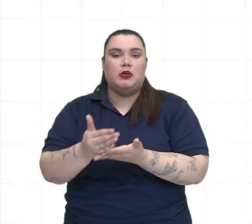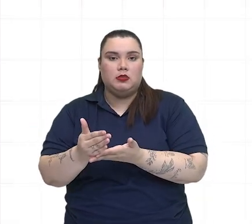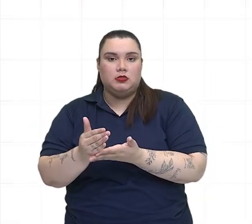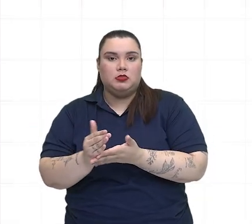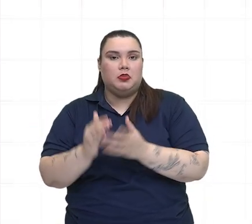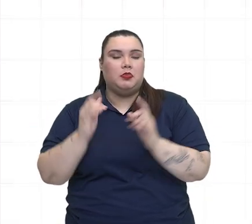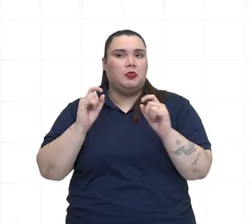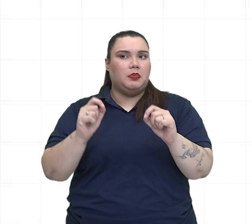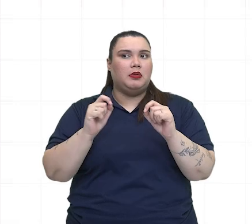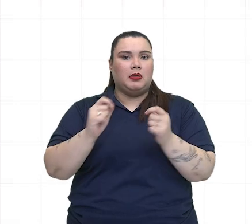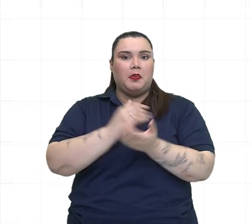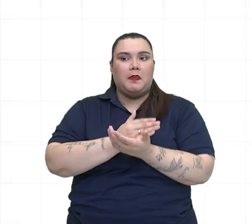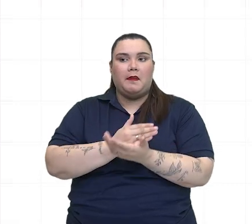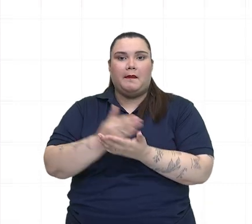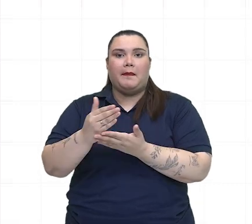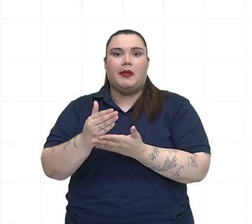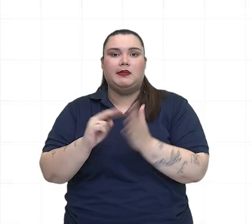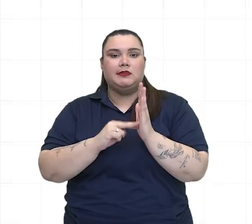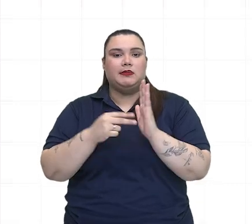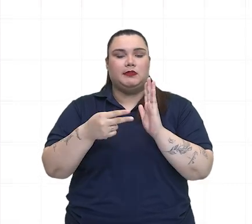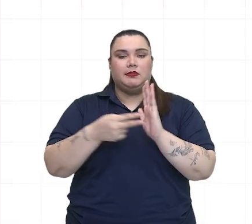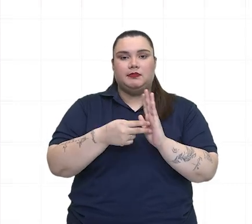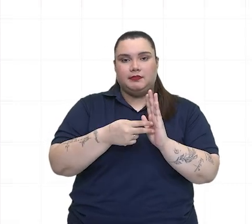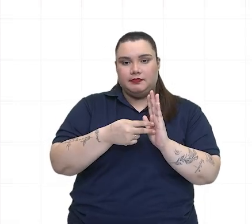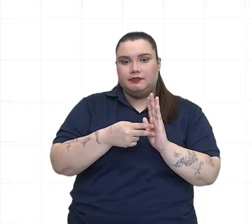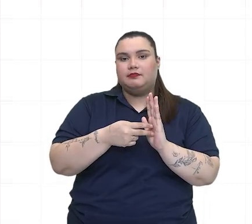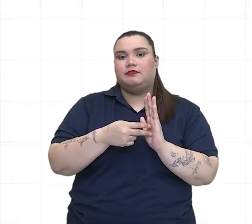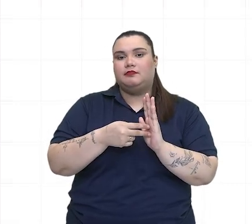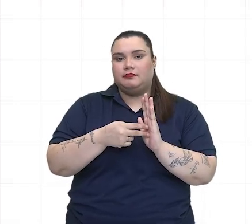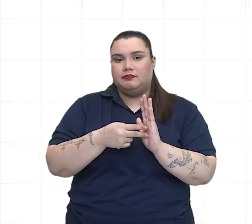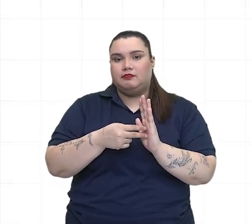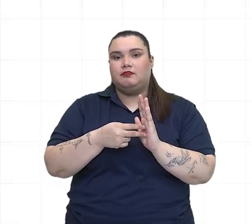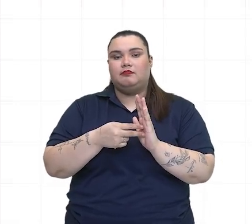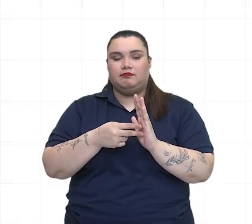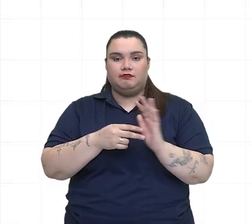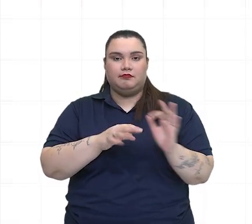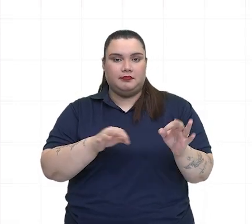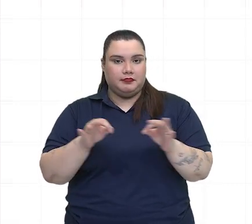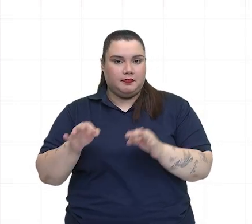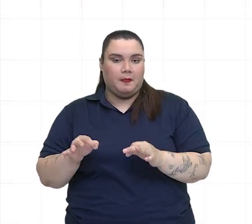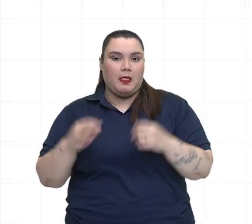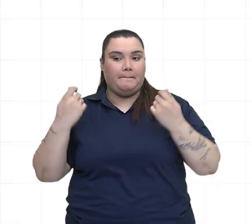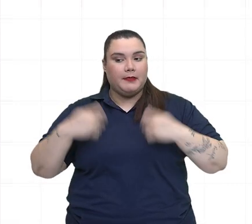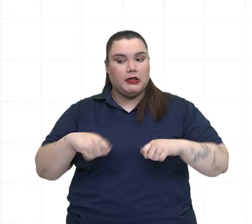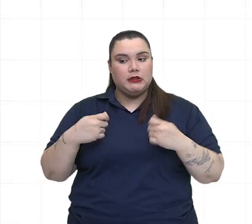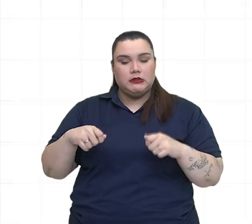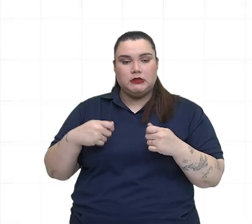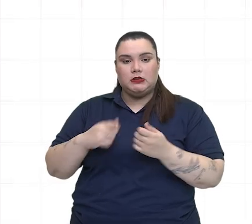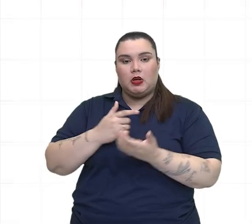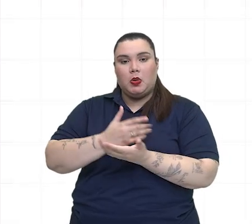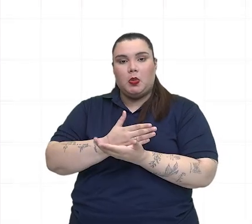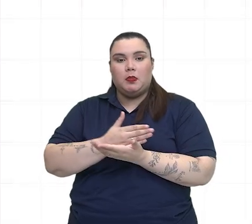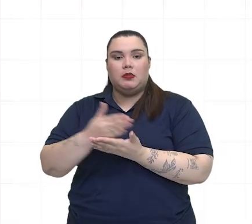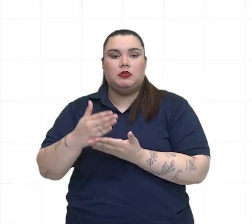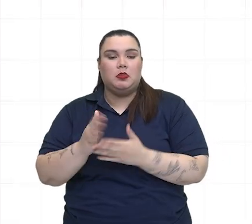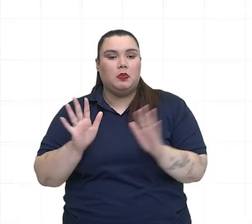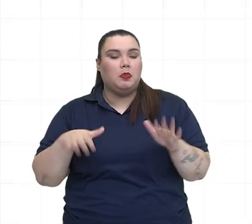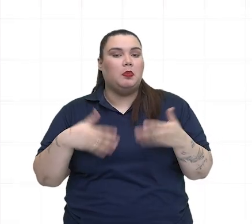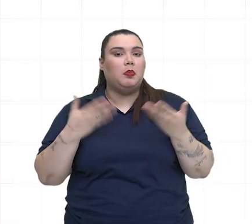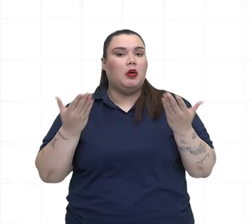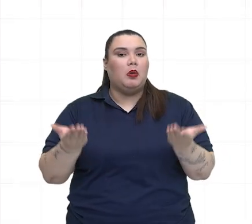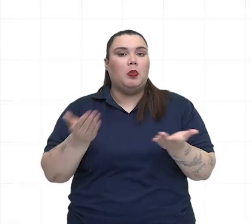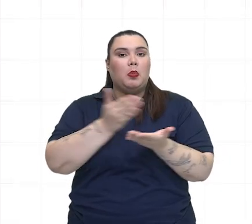o que vem a ser esse start aqui que eu estou falando? Ele tem que ter um ponto inicial. Olha lá, qual é o